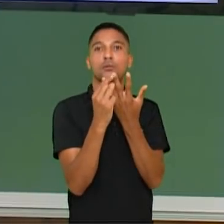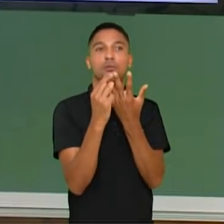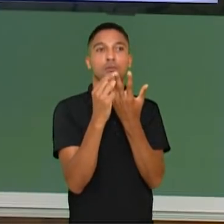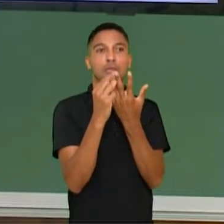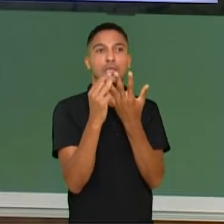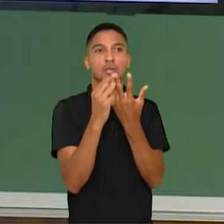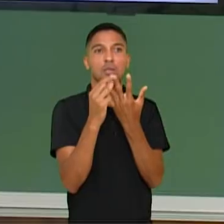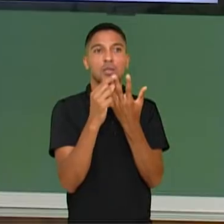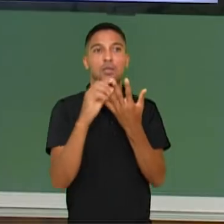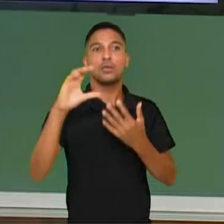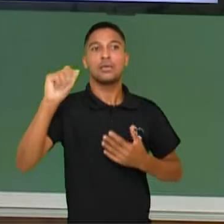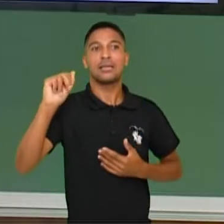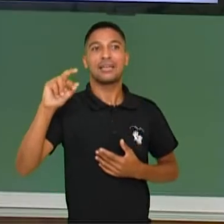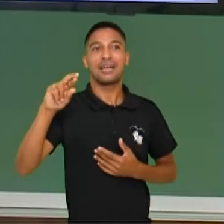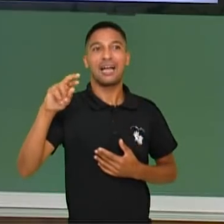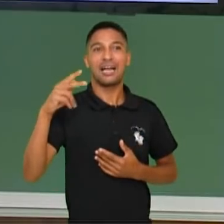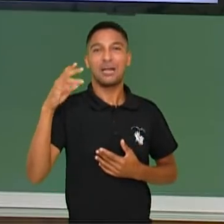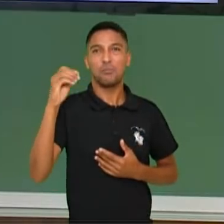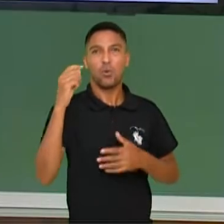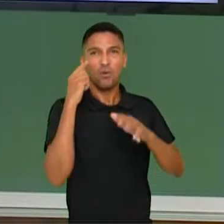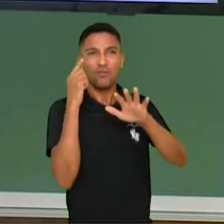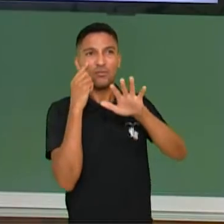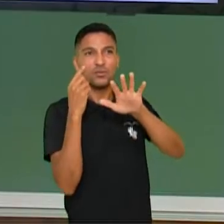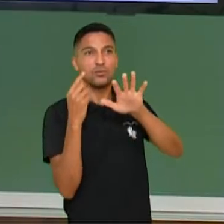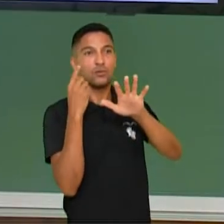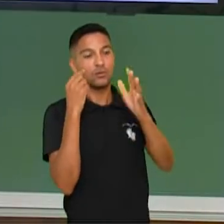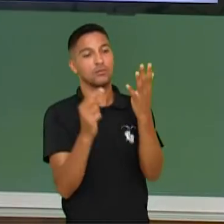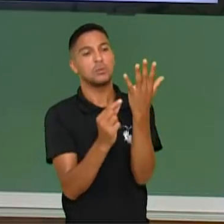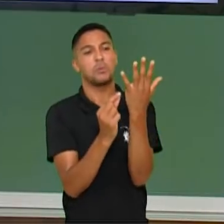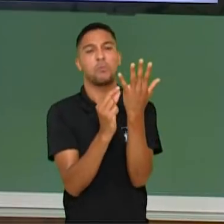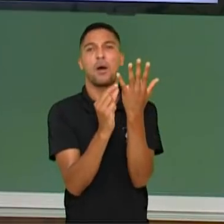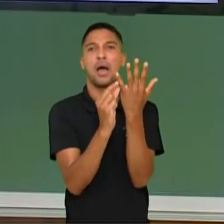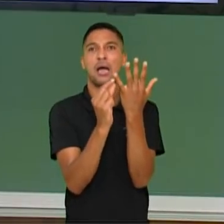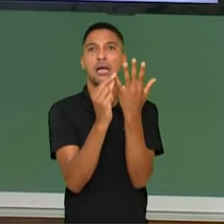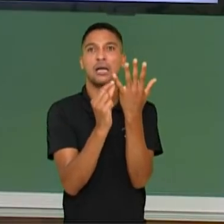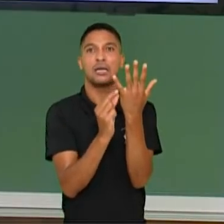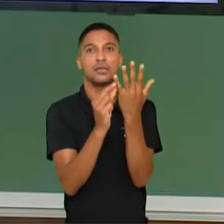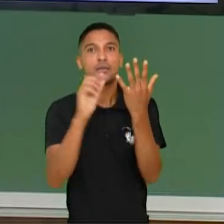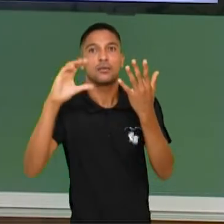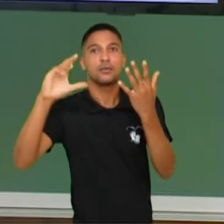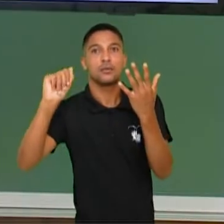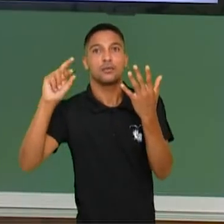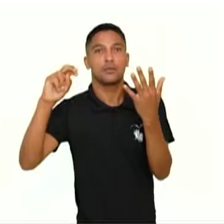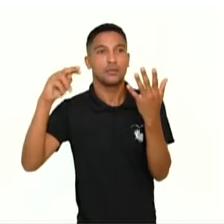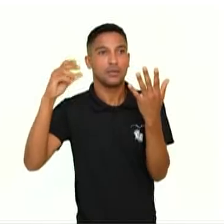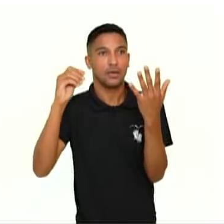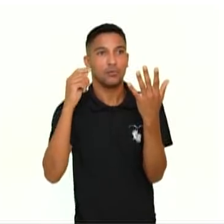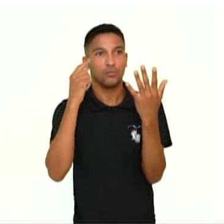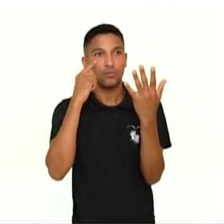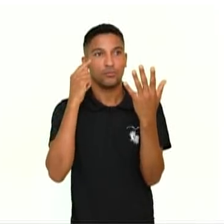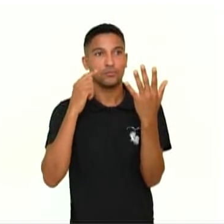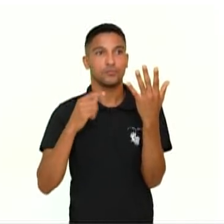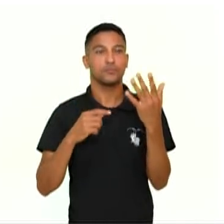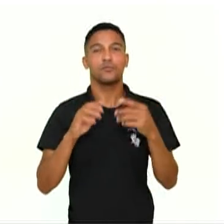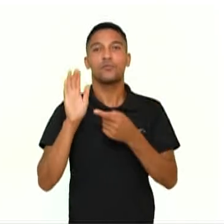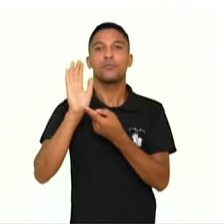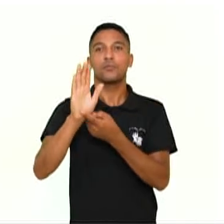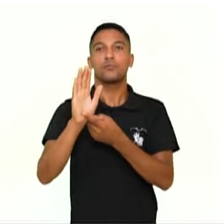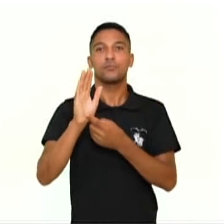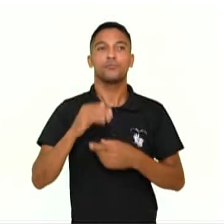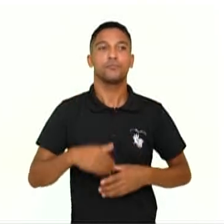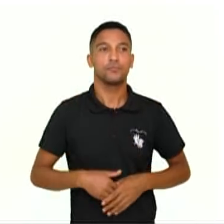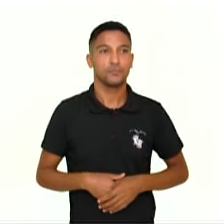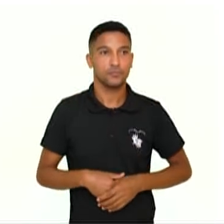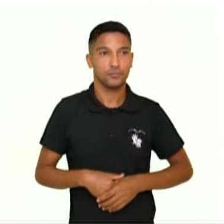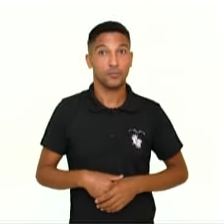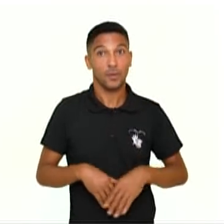começou a complicar esses nomes. Você me ajuda? Em que regiões do corpo ele está? Então eu trago as imagens para vocês. Aqui eu trago uma representação